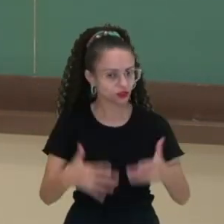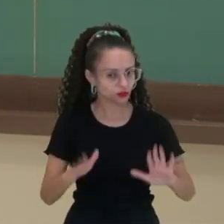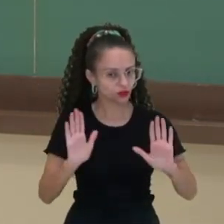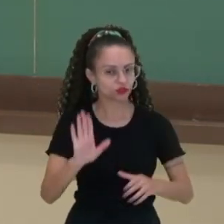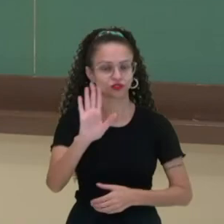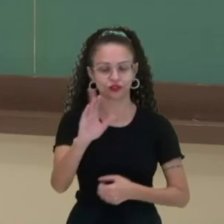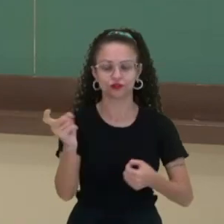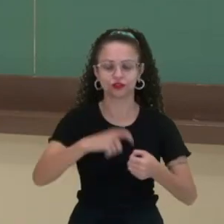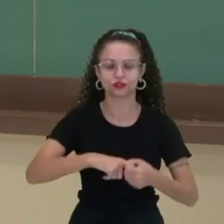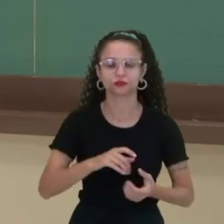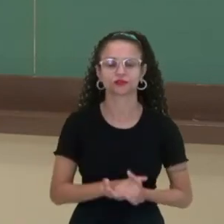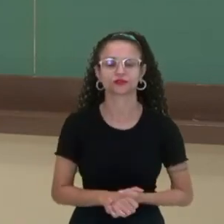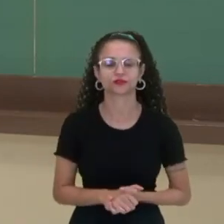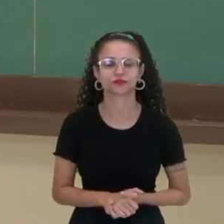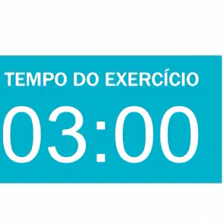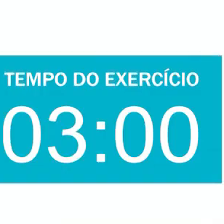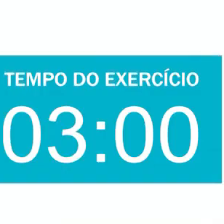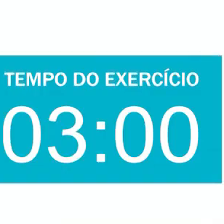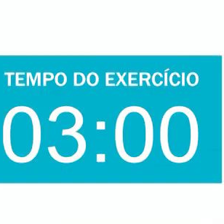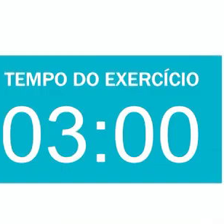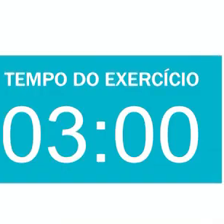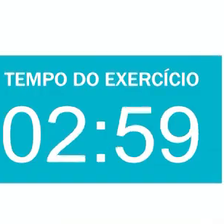daqui a pouquinho nós voltamos.